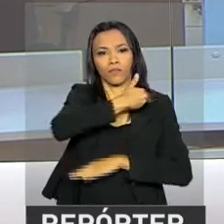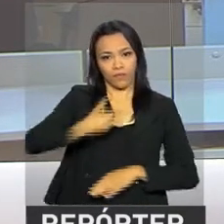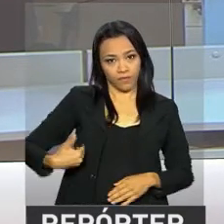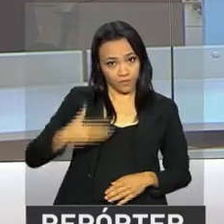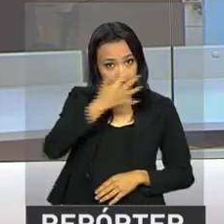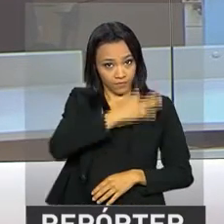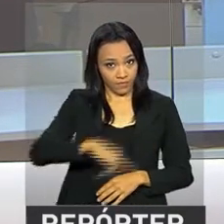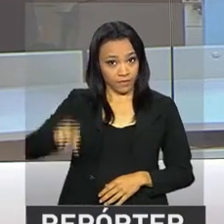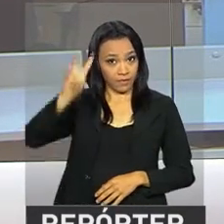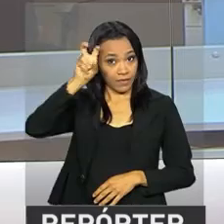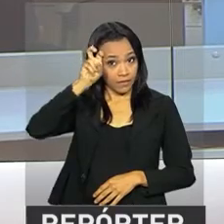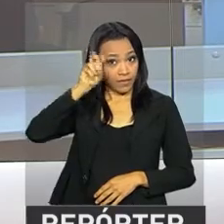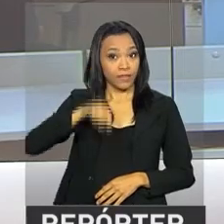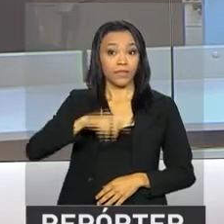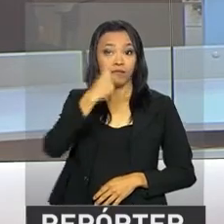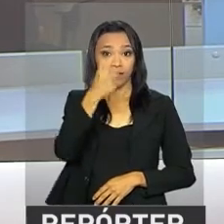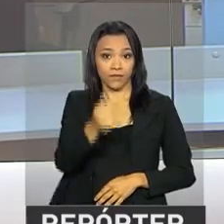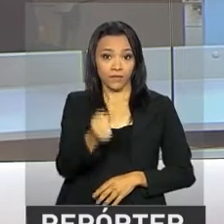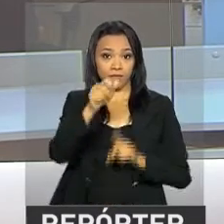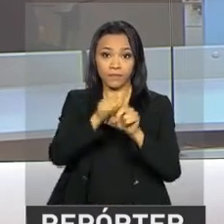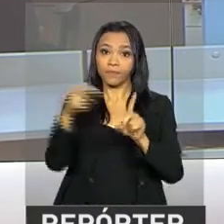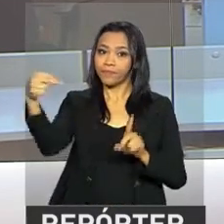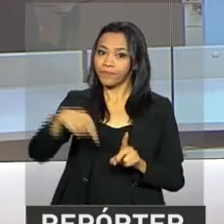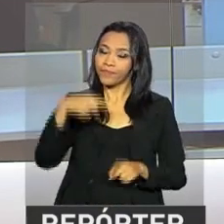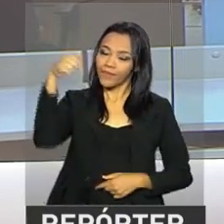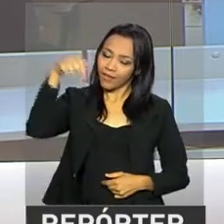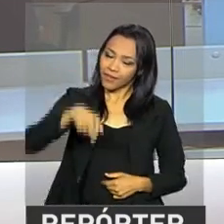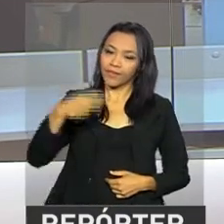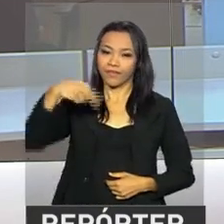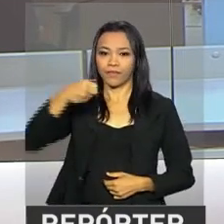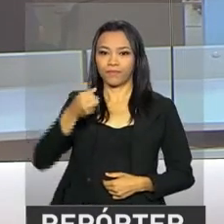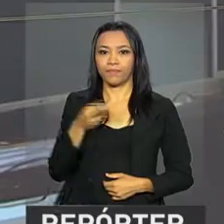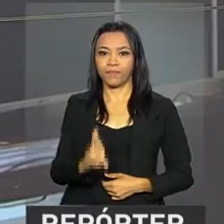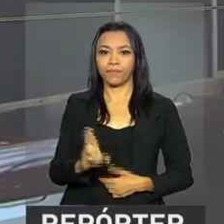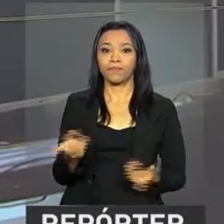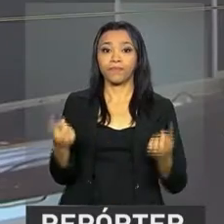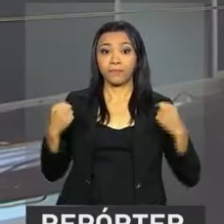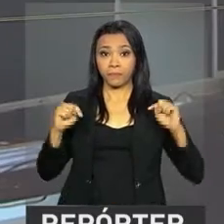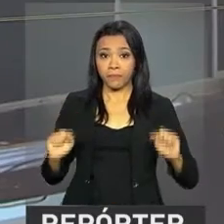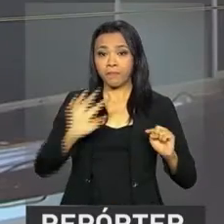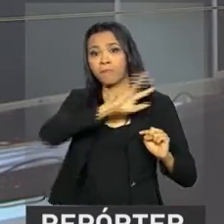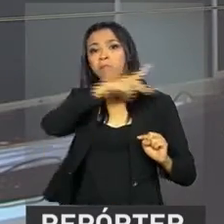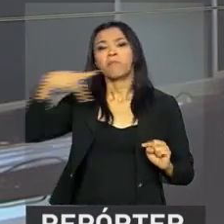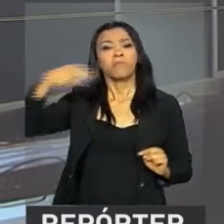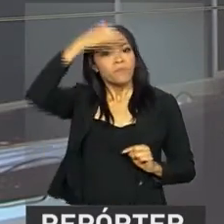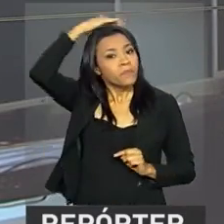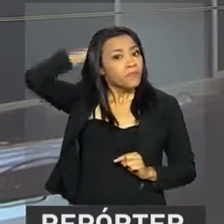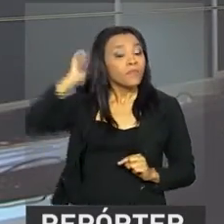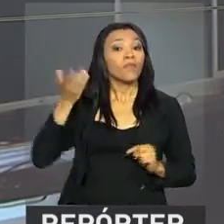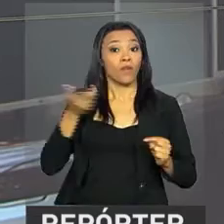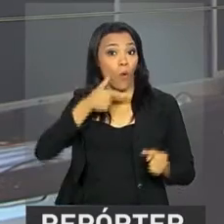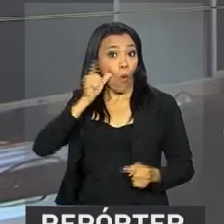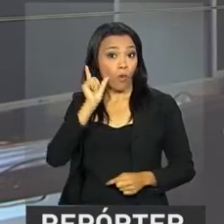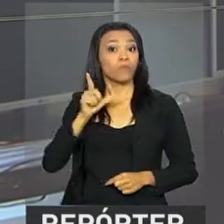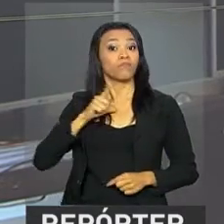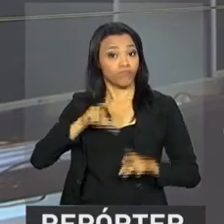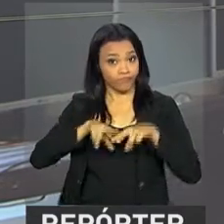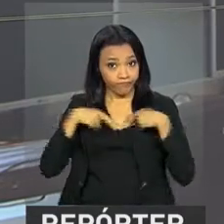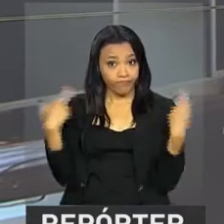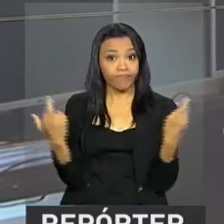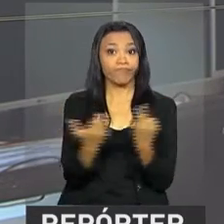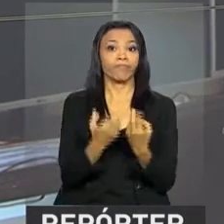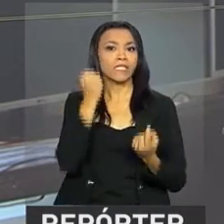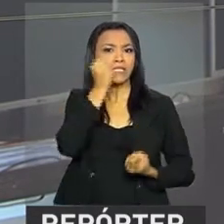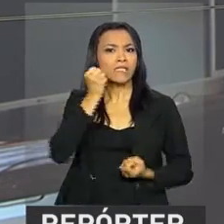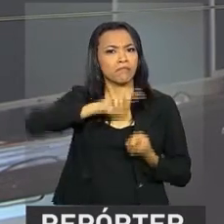quinta feira 17 de novembro aqui no repórter nbr o presidente michel temer se reuniu ontem à noite com os